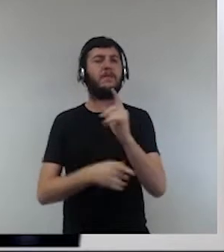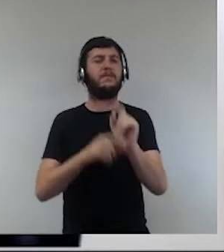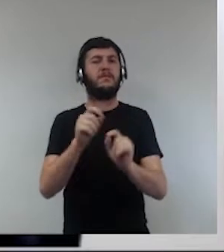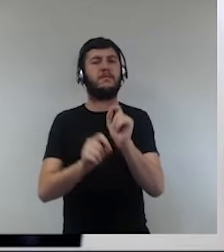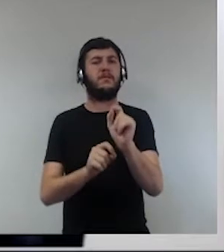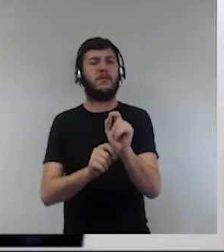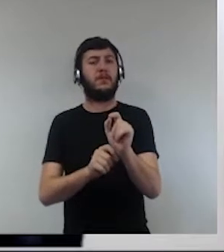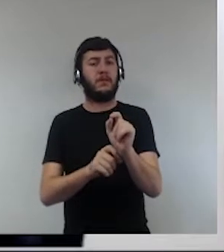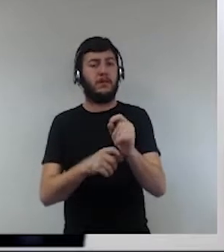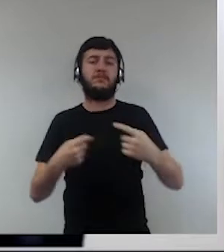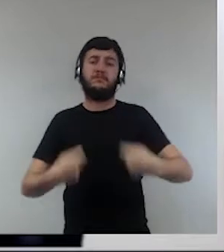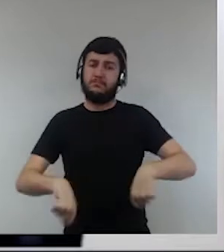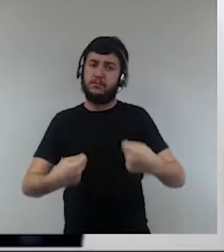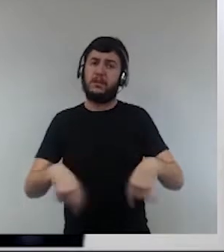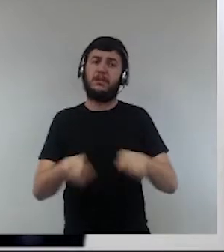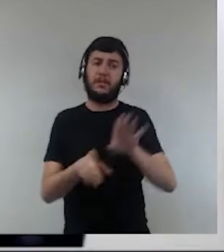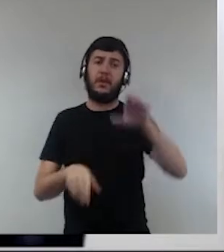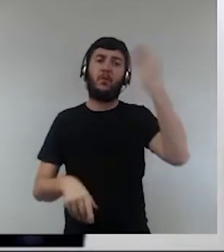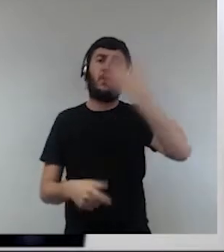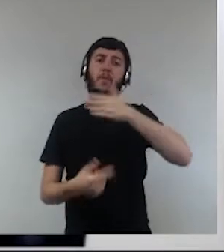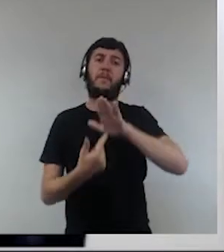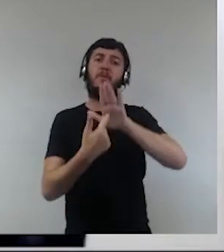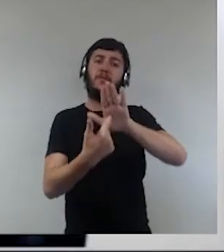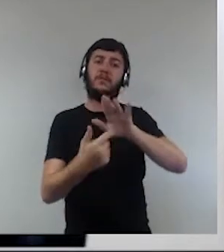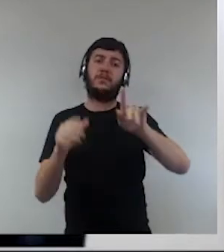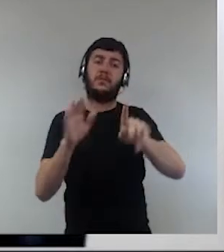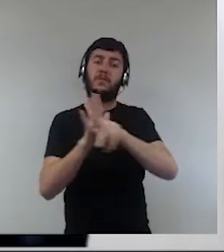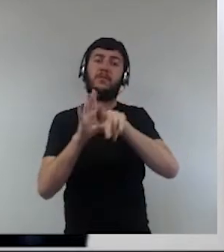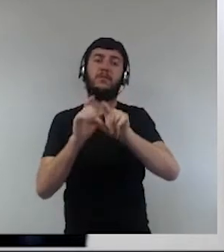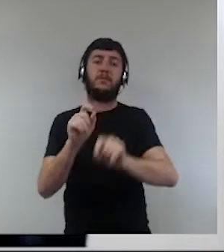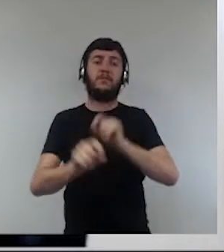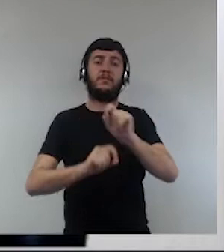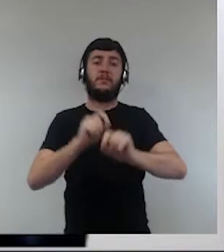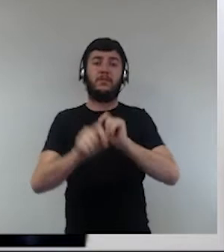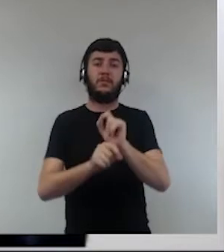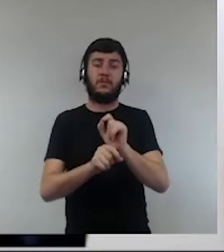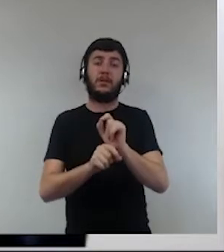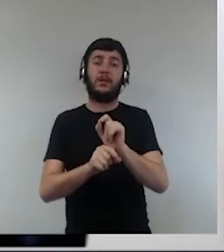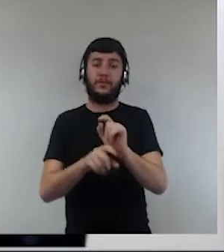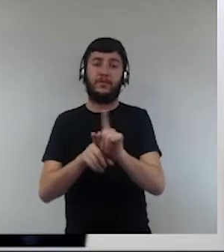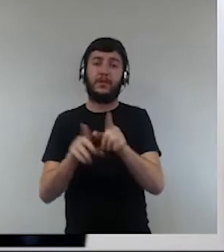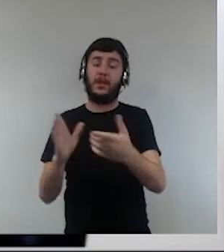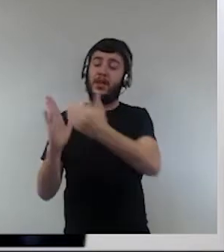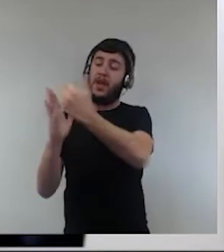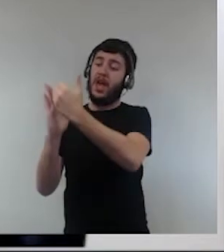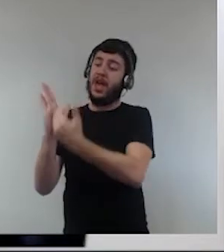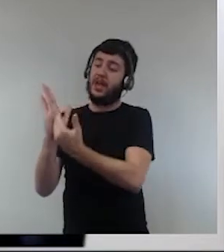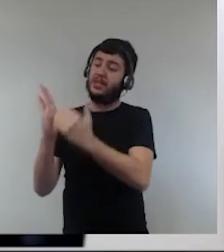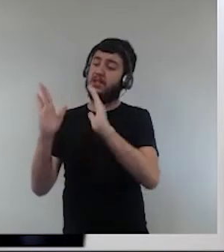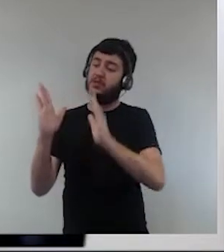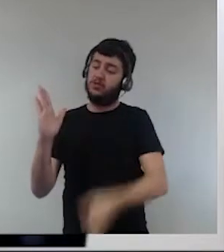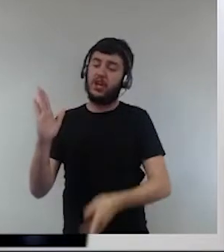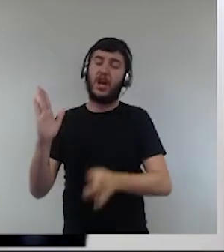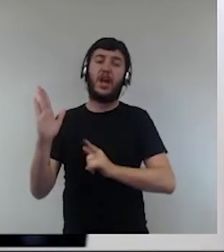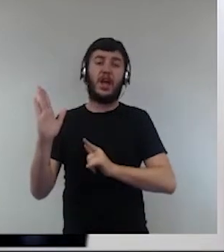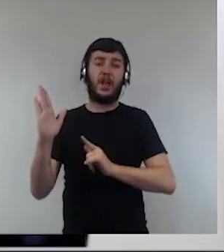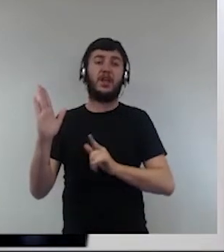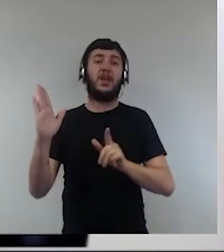fortuito, é necessária a comprovação do preenchimento de requisitos expressos que estão no artigo